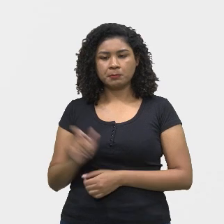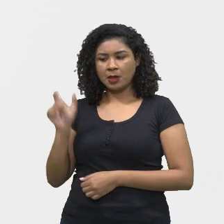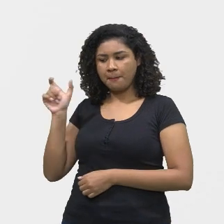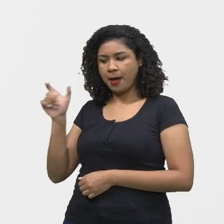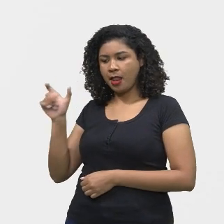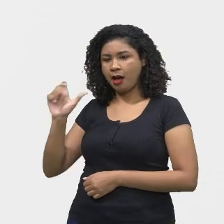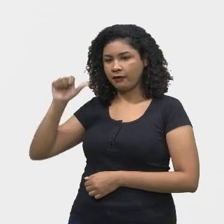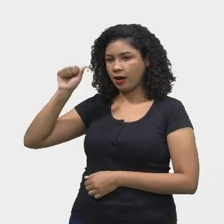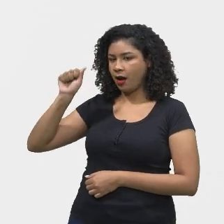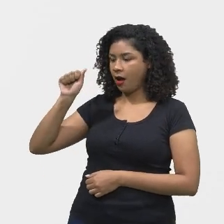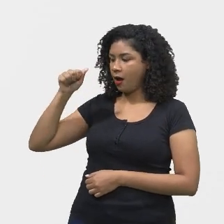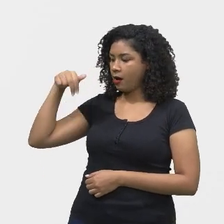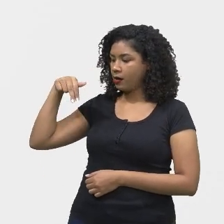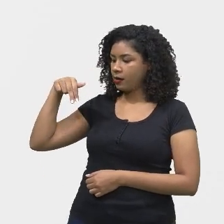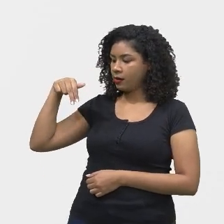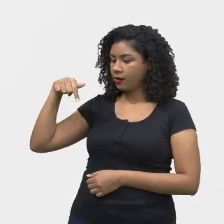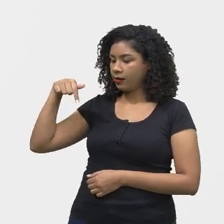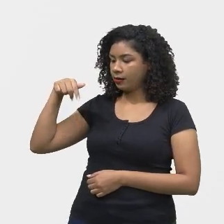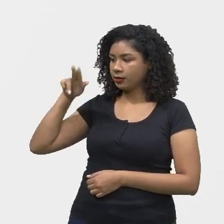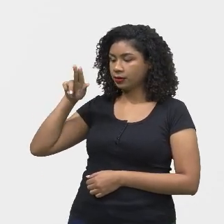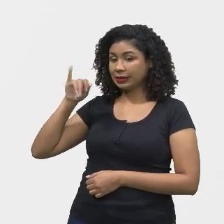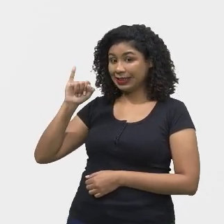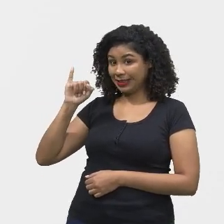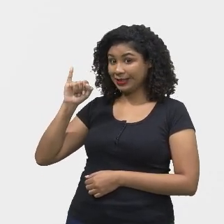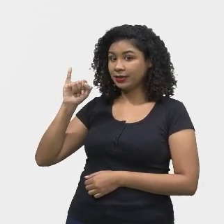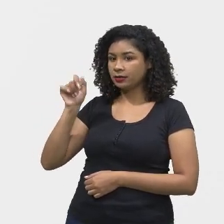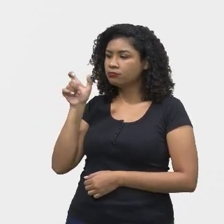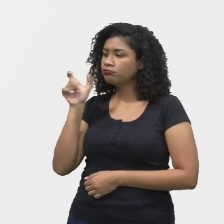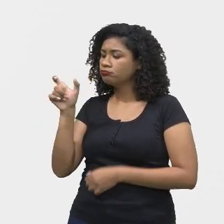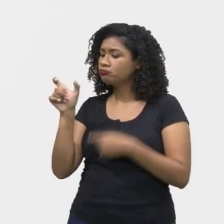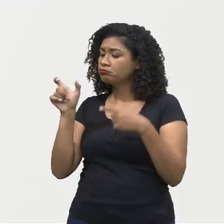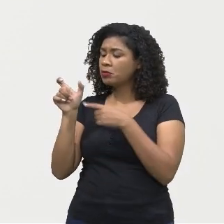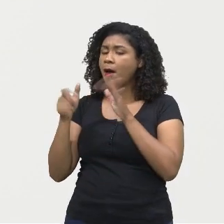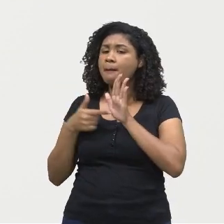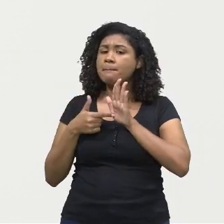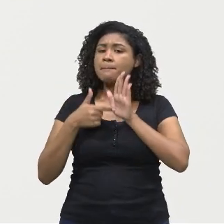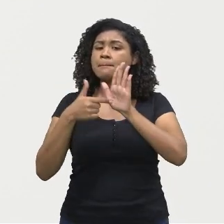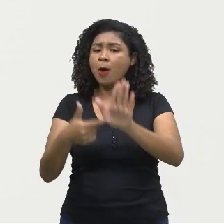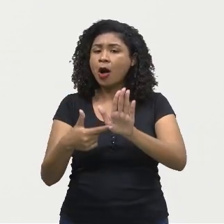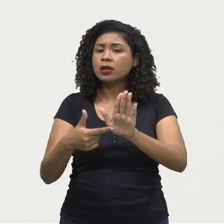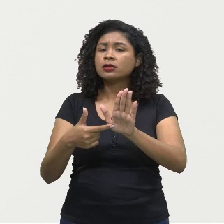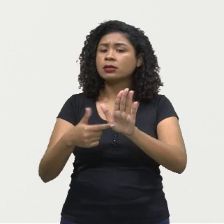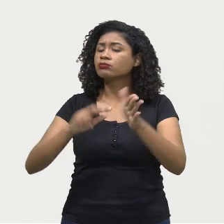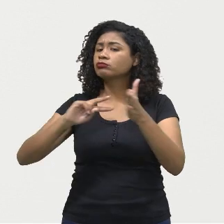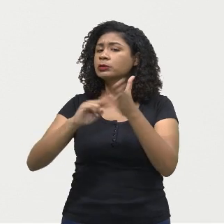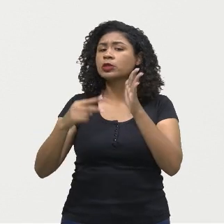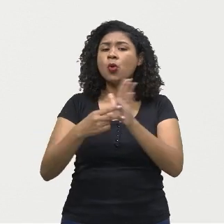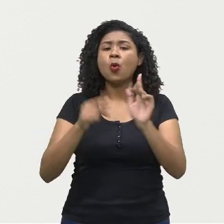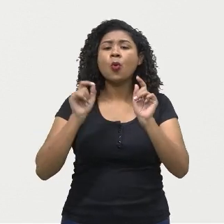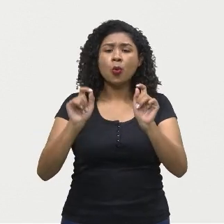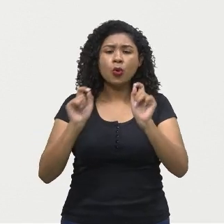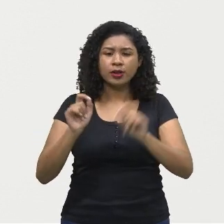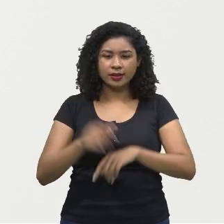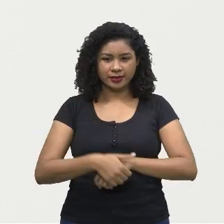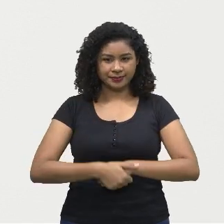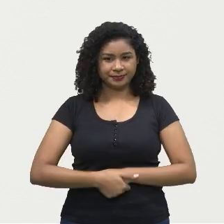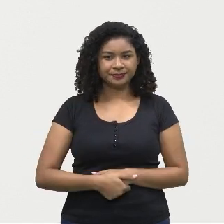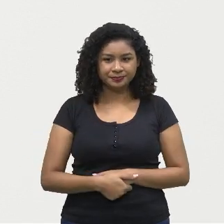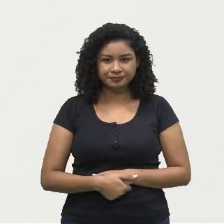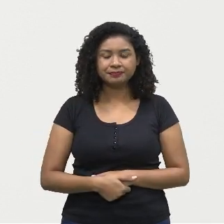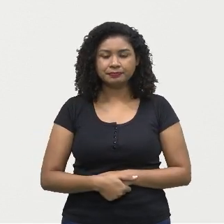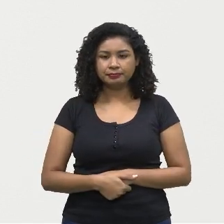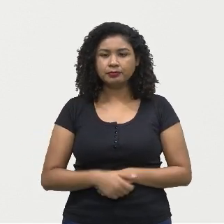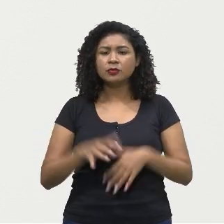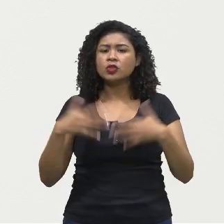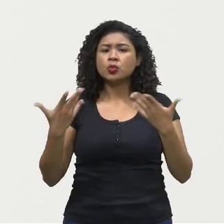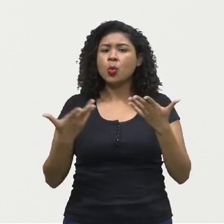advérbio destacado ajuda a estabelecer um sentido de que, isso aqui. Essa palavra aqui é um advérbio. Qual é